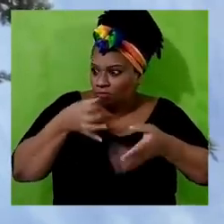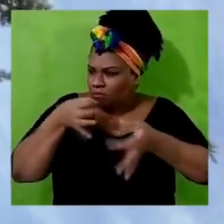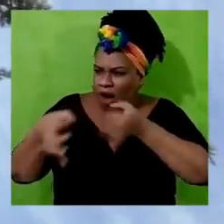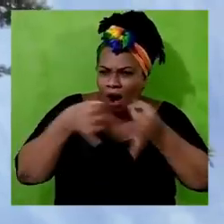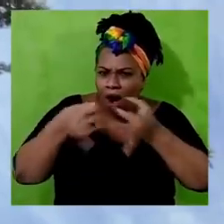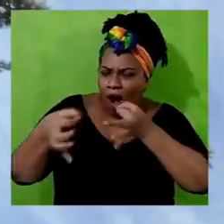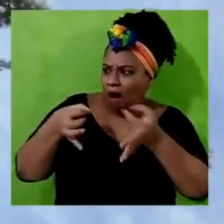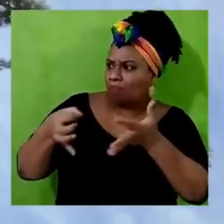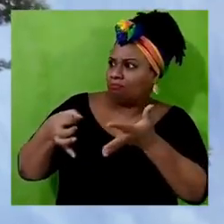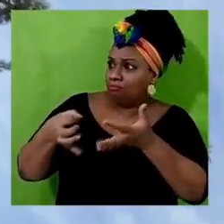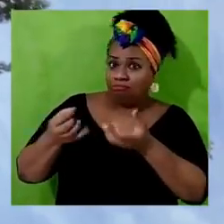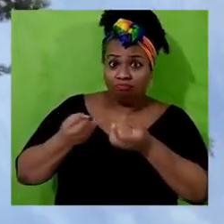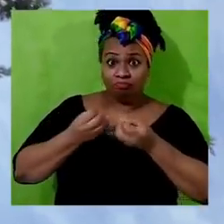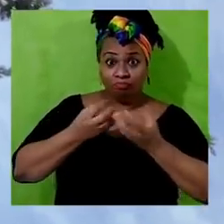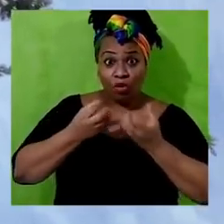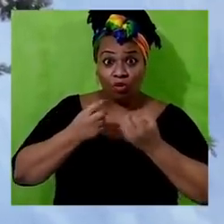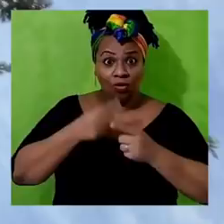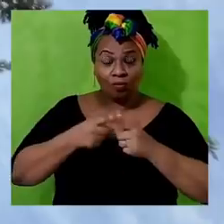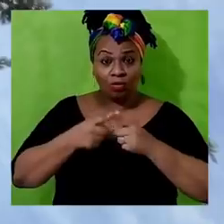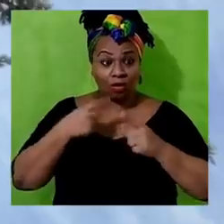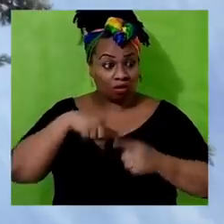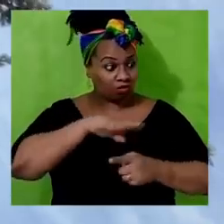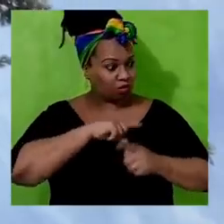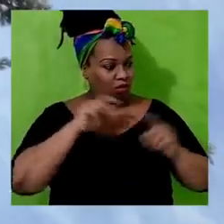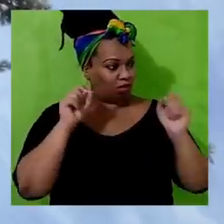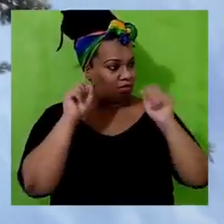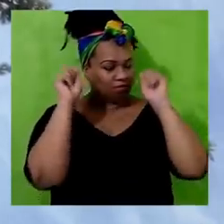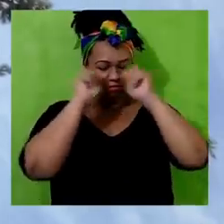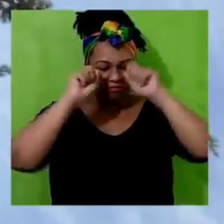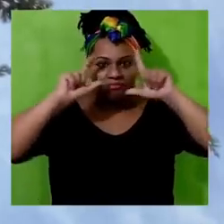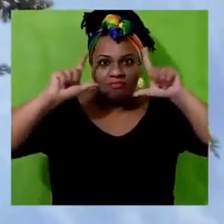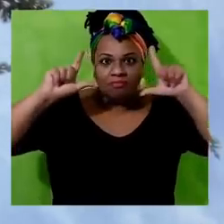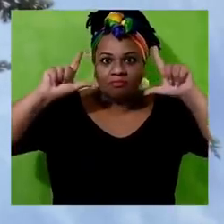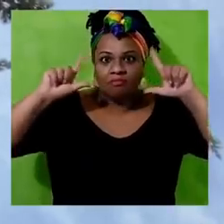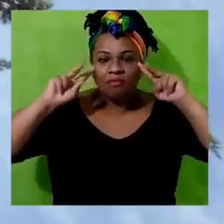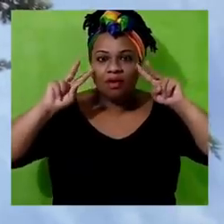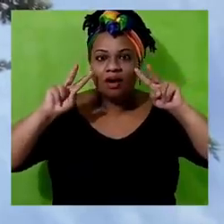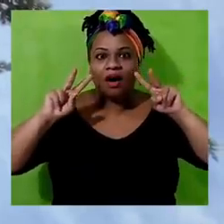E aí, essa crítica foi boa, porque nos despertou.